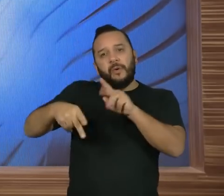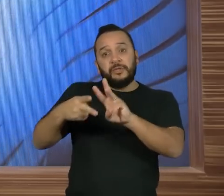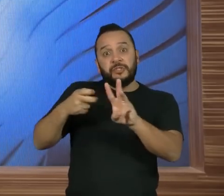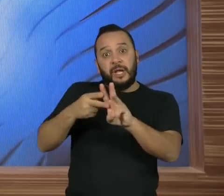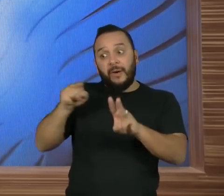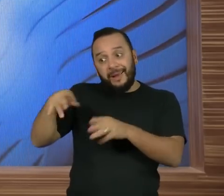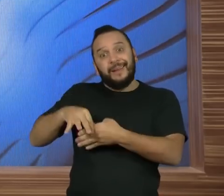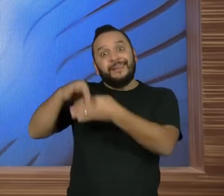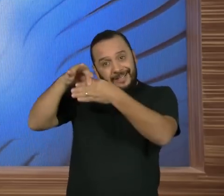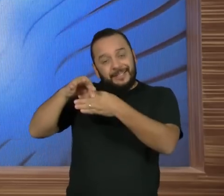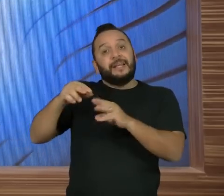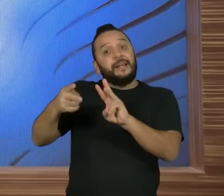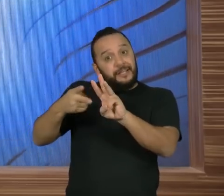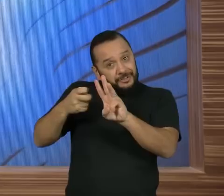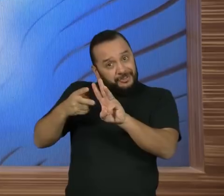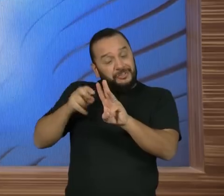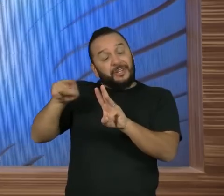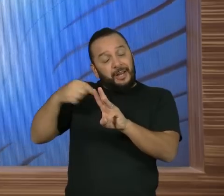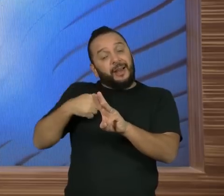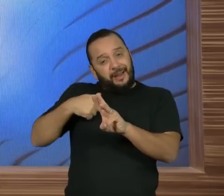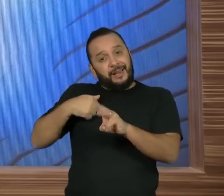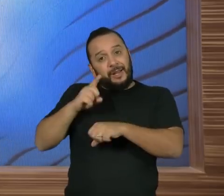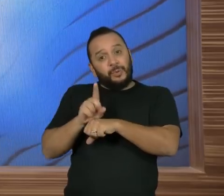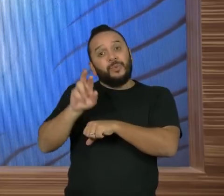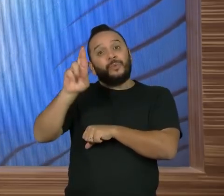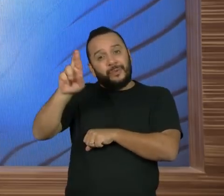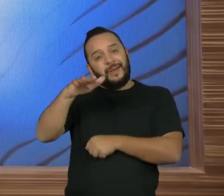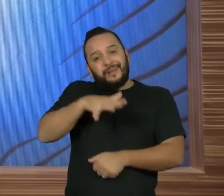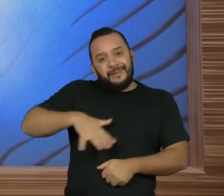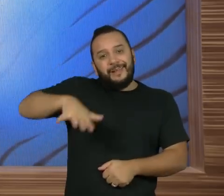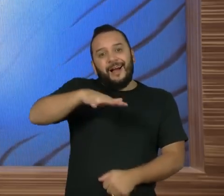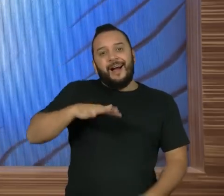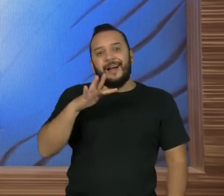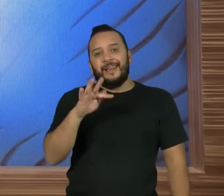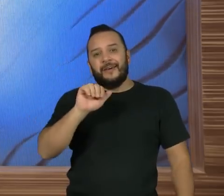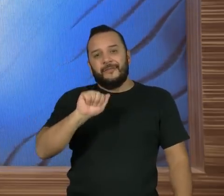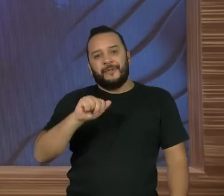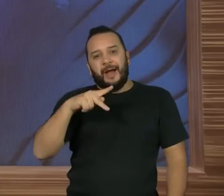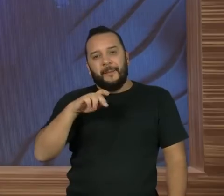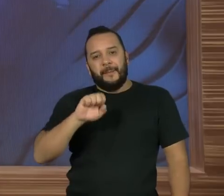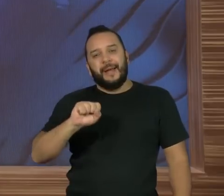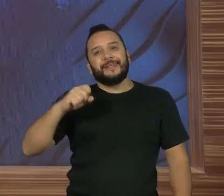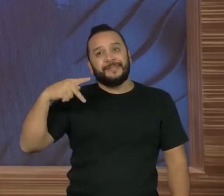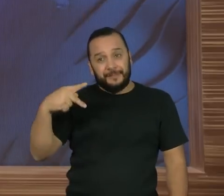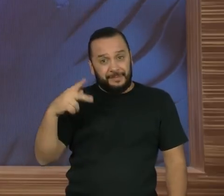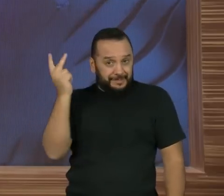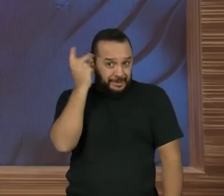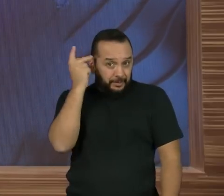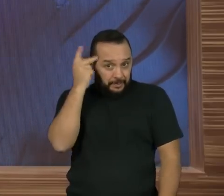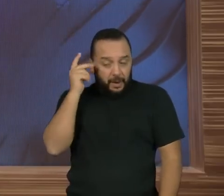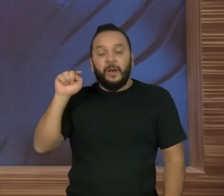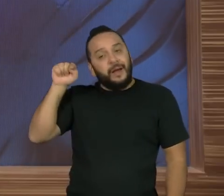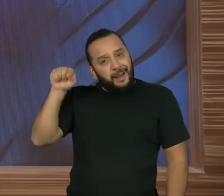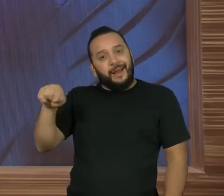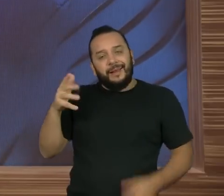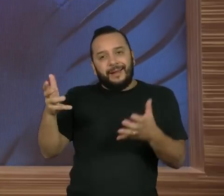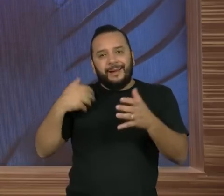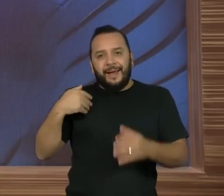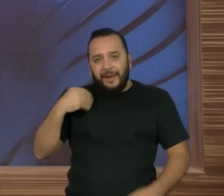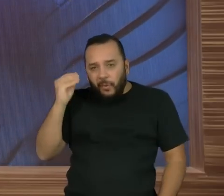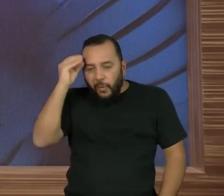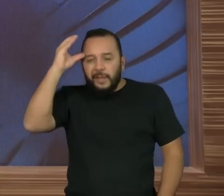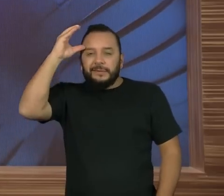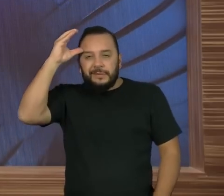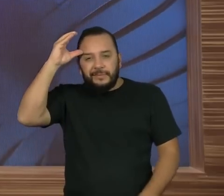doutorado em saúde pública na Universidade de São Paulo. Ela quer unir o saber tradicional ao conhecimento da medicina